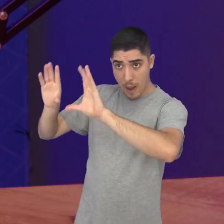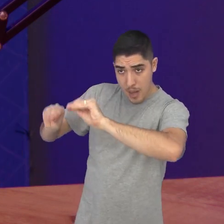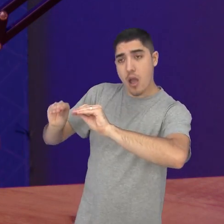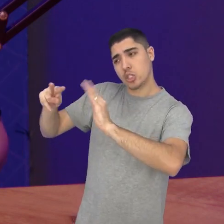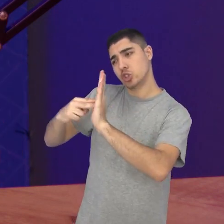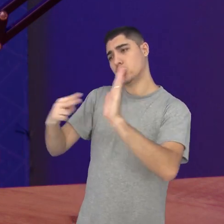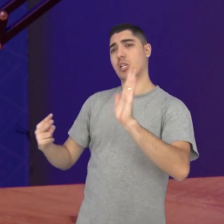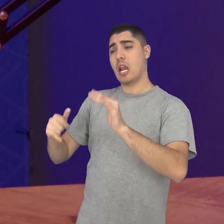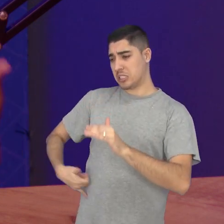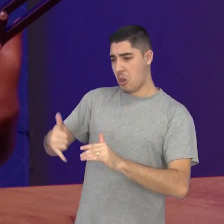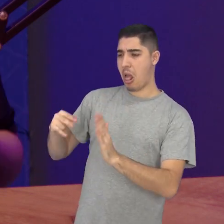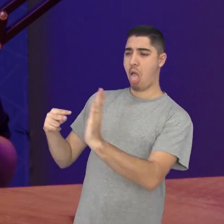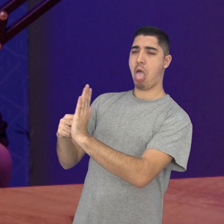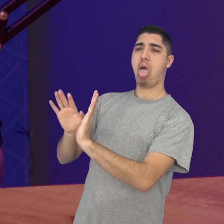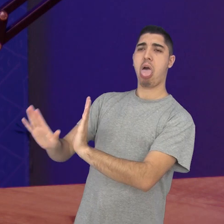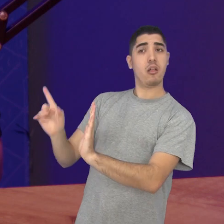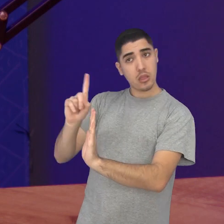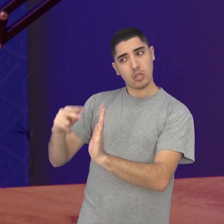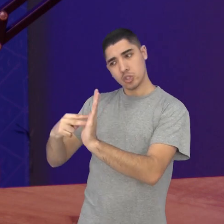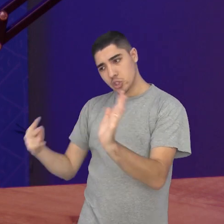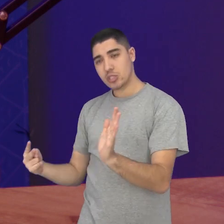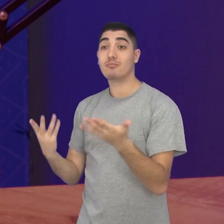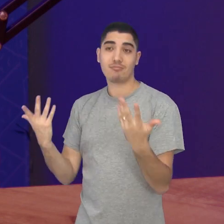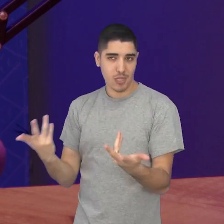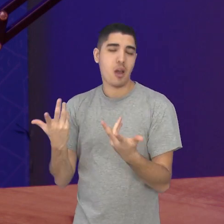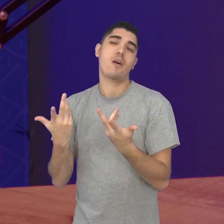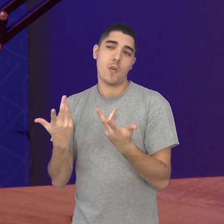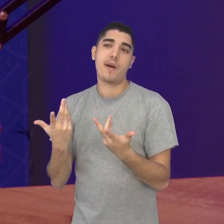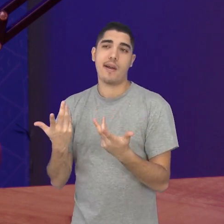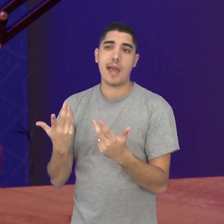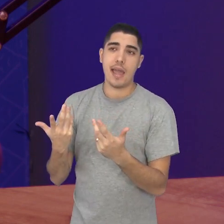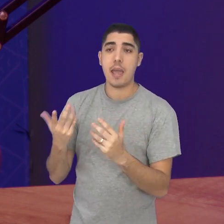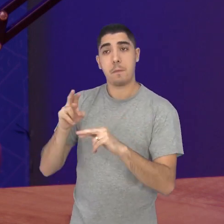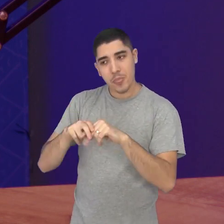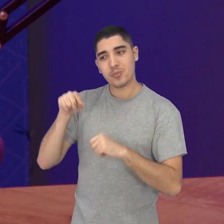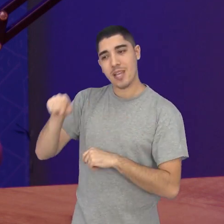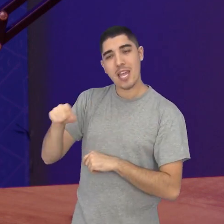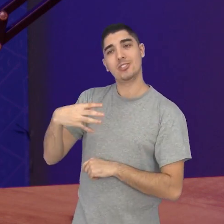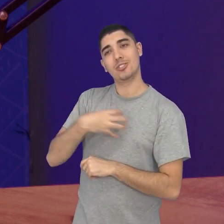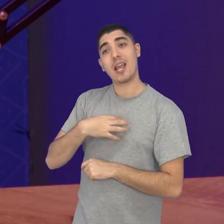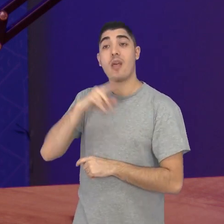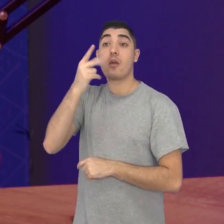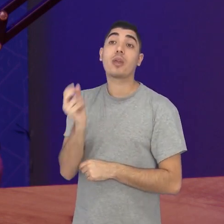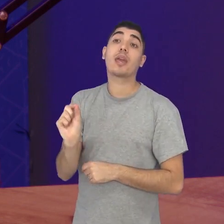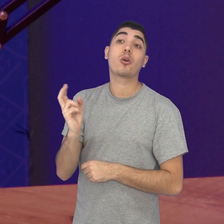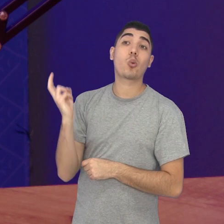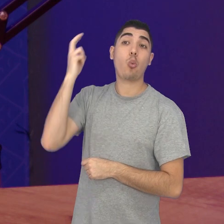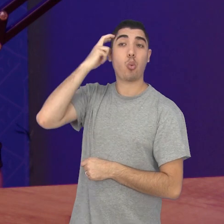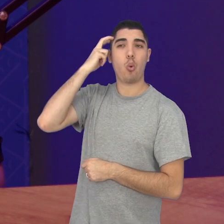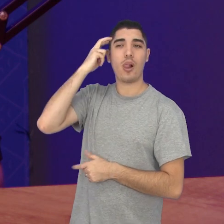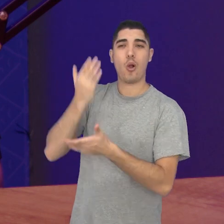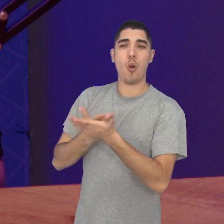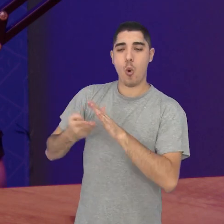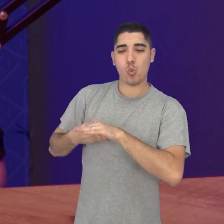que da tomada, não deixe carregando, não deixe o celular carregando. Então, muito por até esse comportamento, né, essa cultura que foi